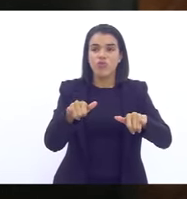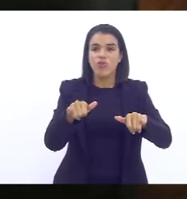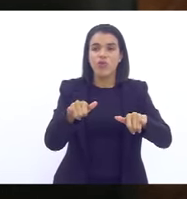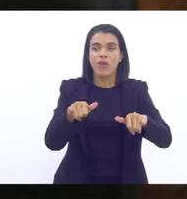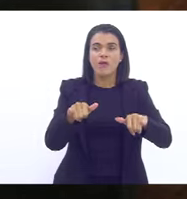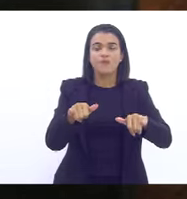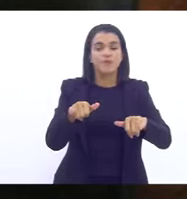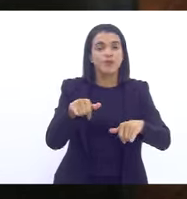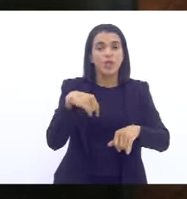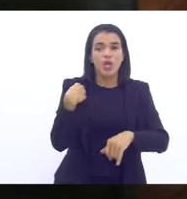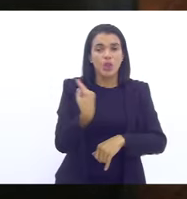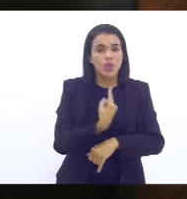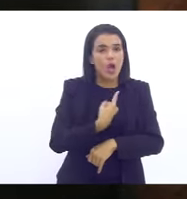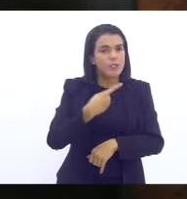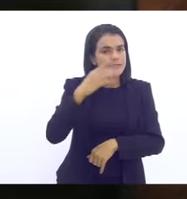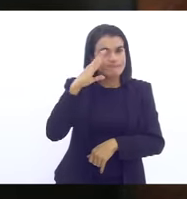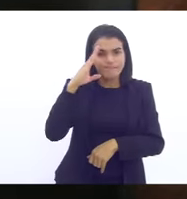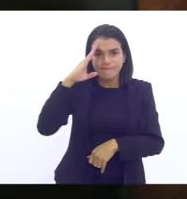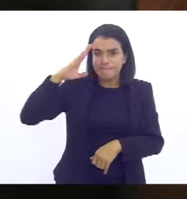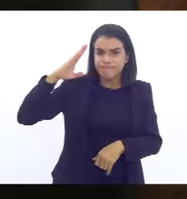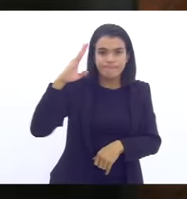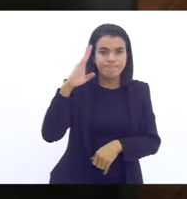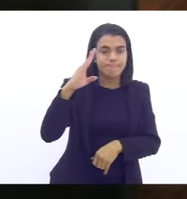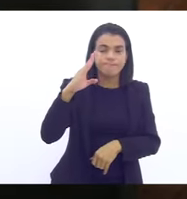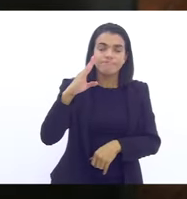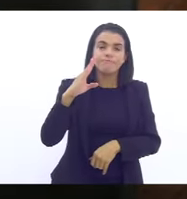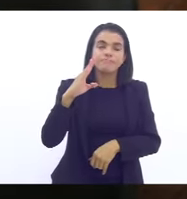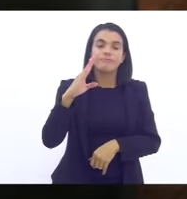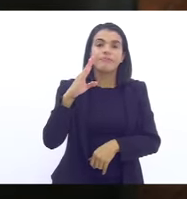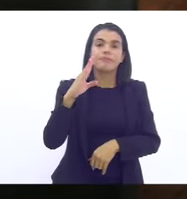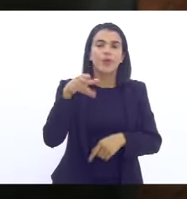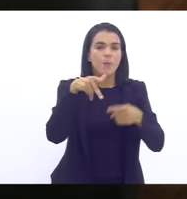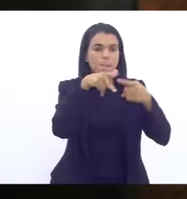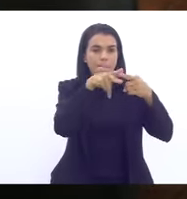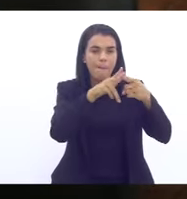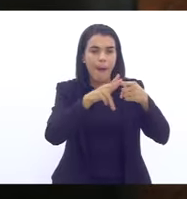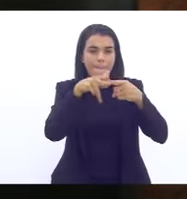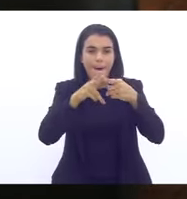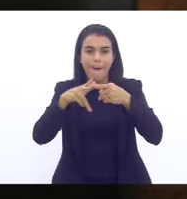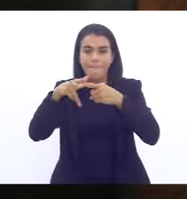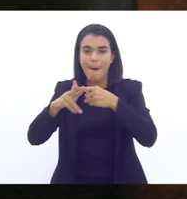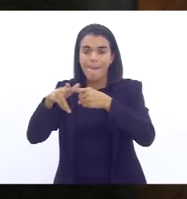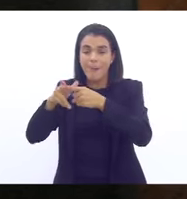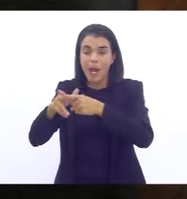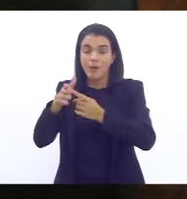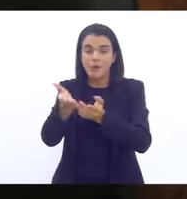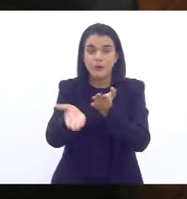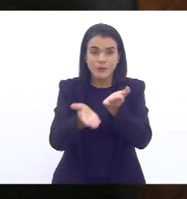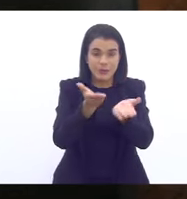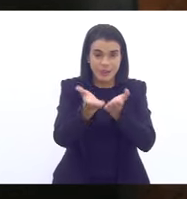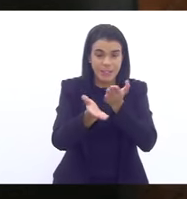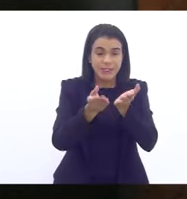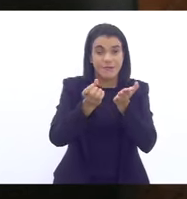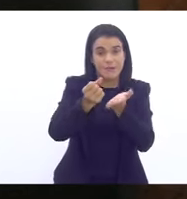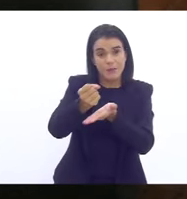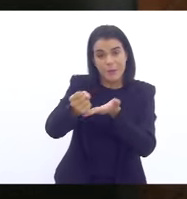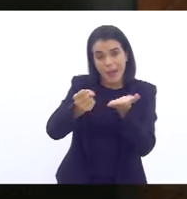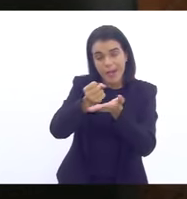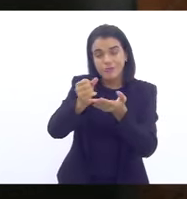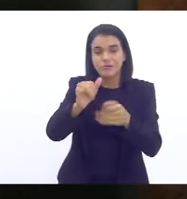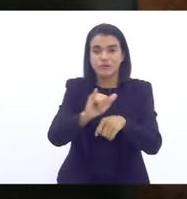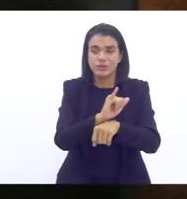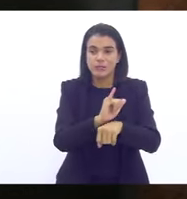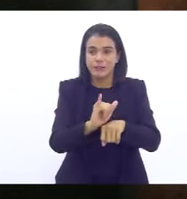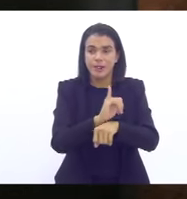a todos que priorizamos, quando do restabelecimento, priorizamos os serviços essenciais e